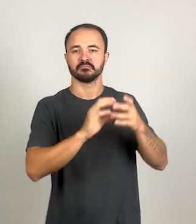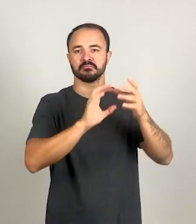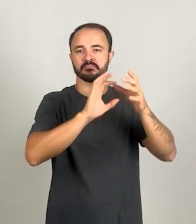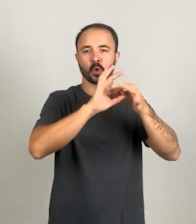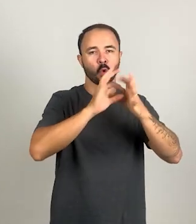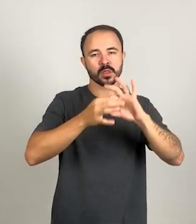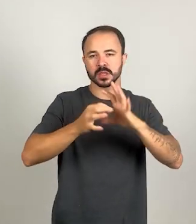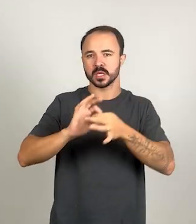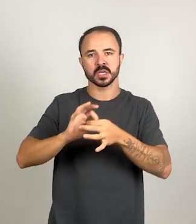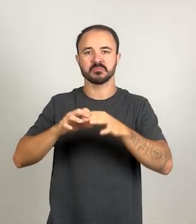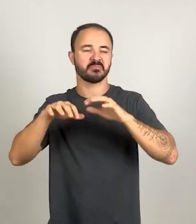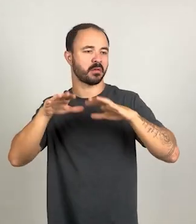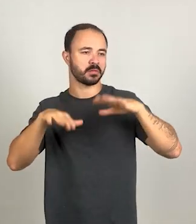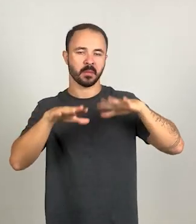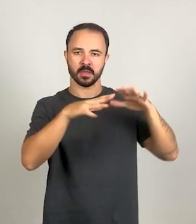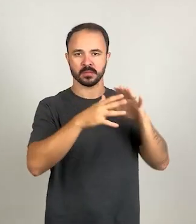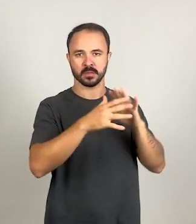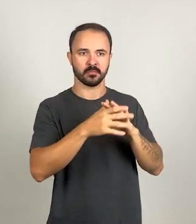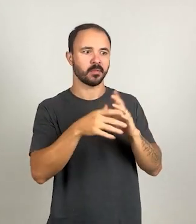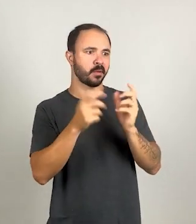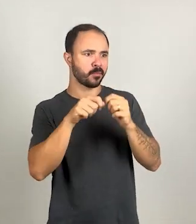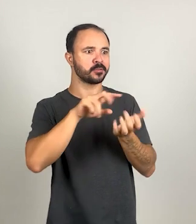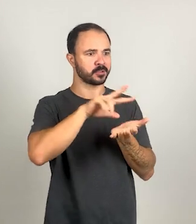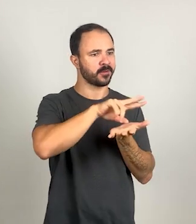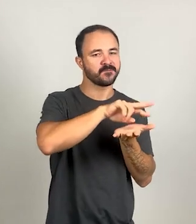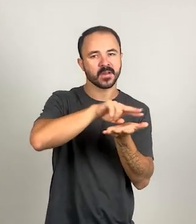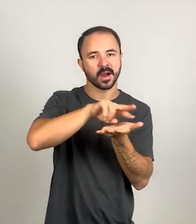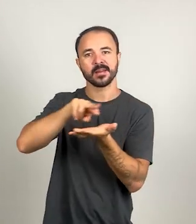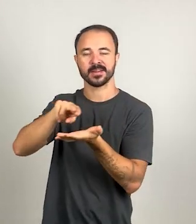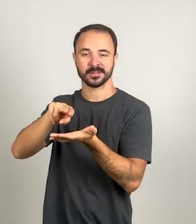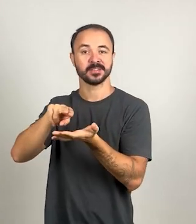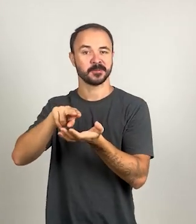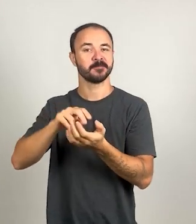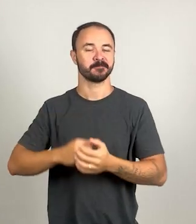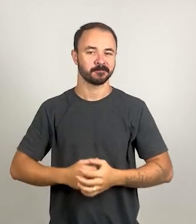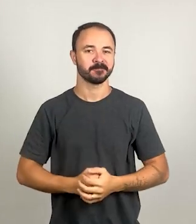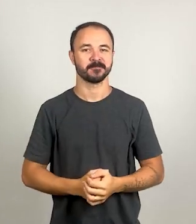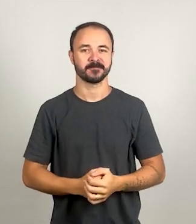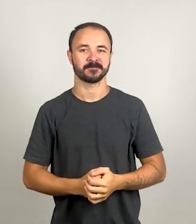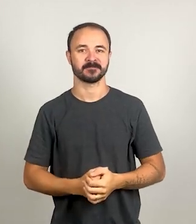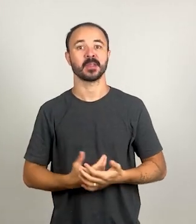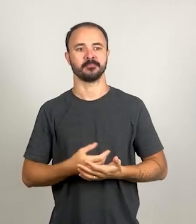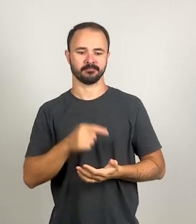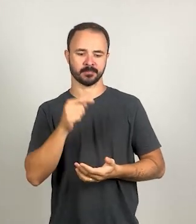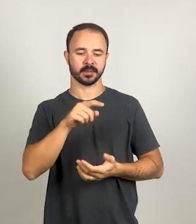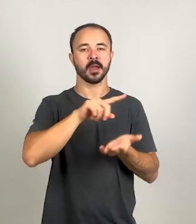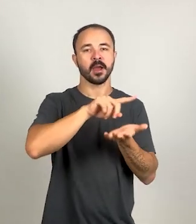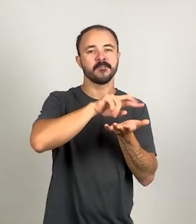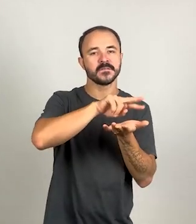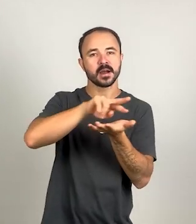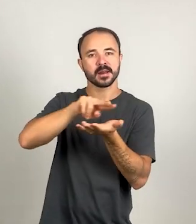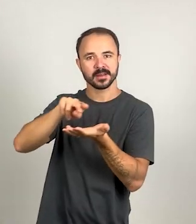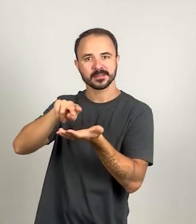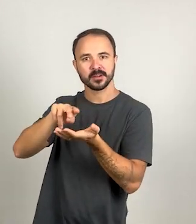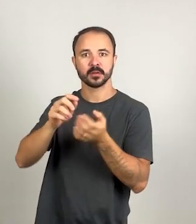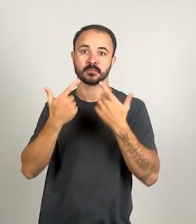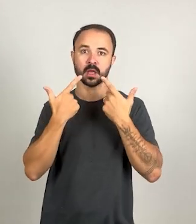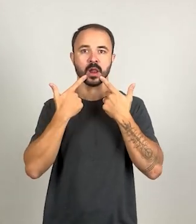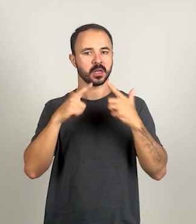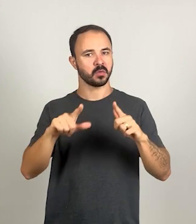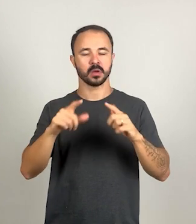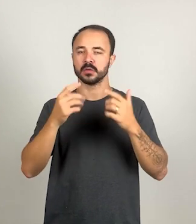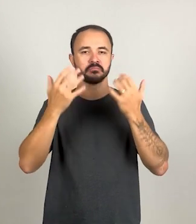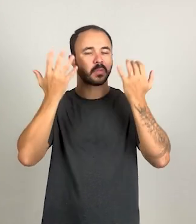linguística com o contexto comunicativo aqui estão inseridos esta variação linguística é um fenômeno